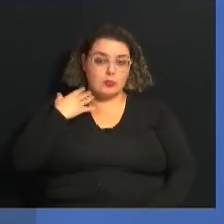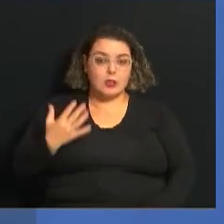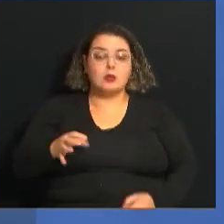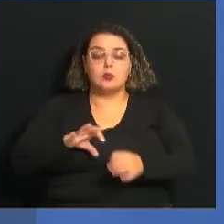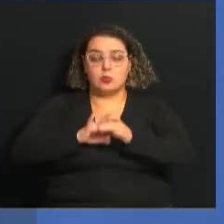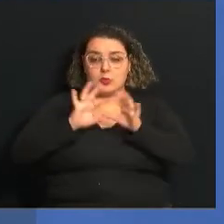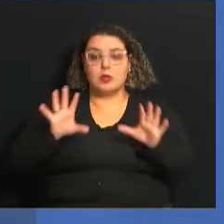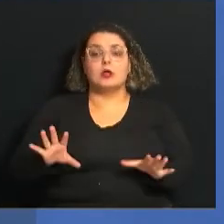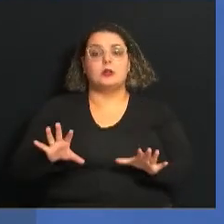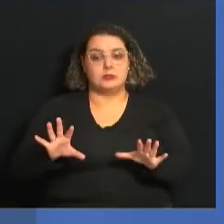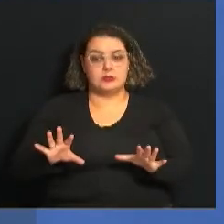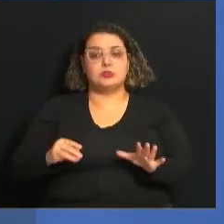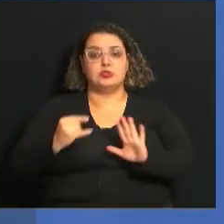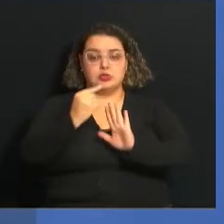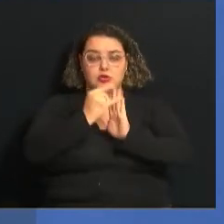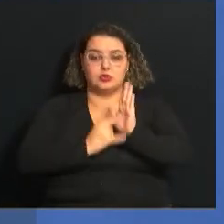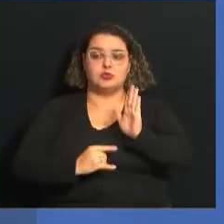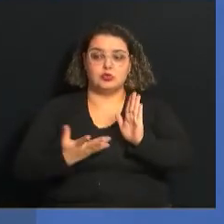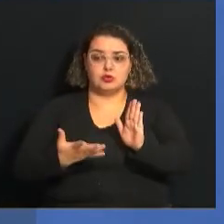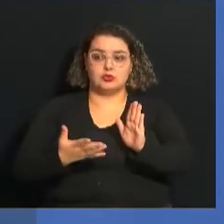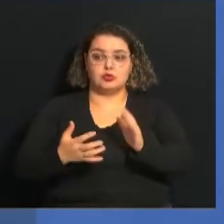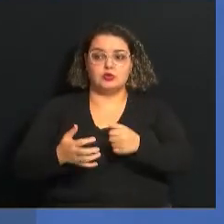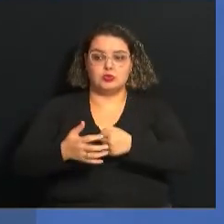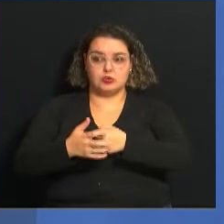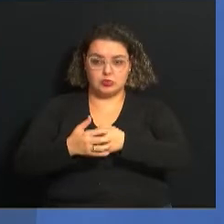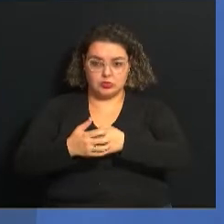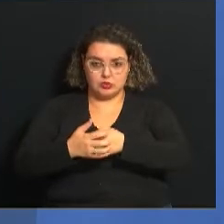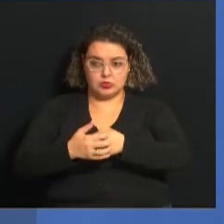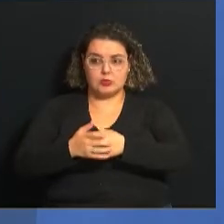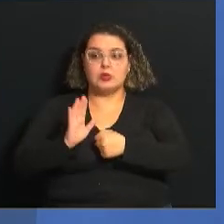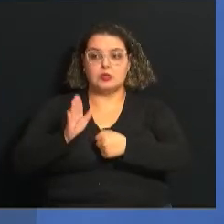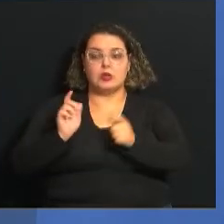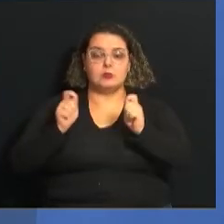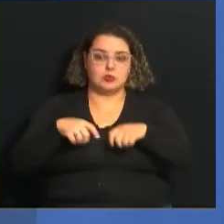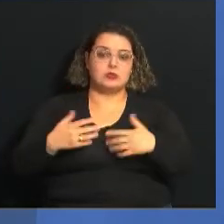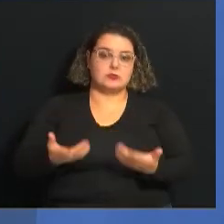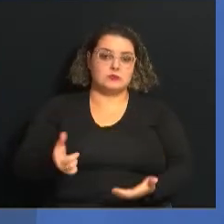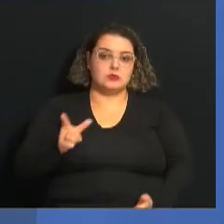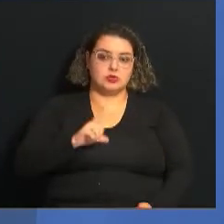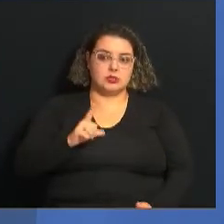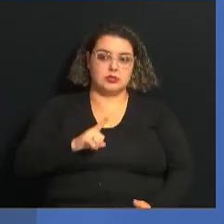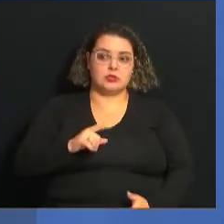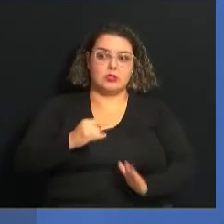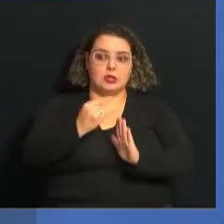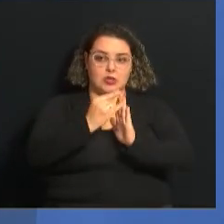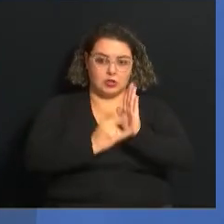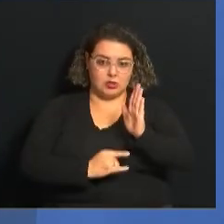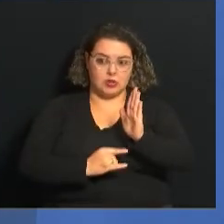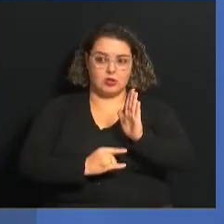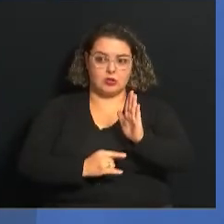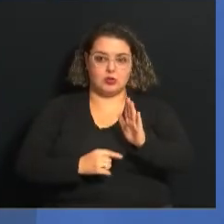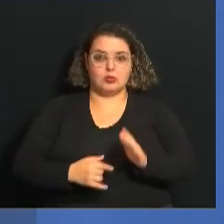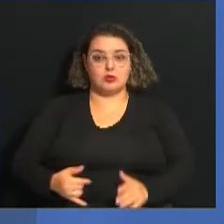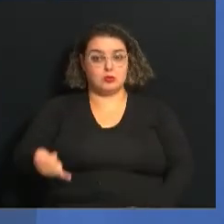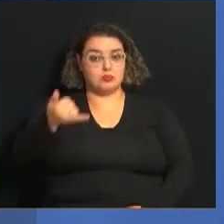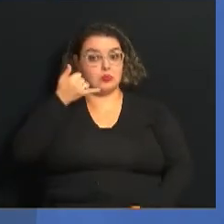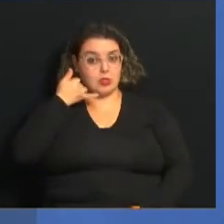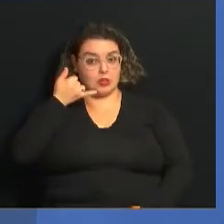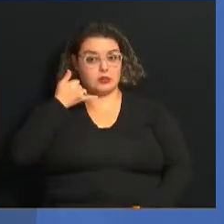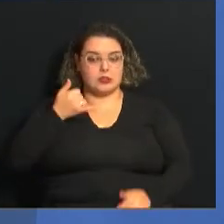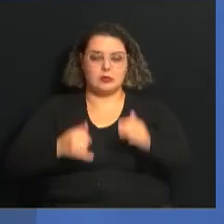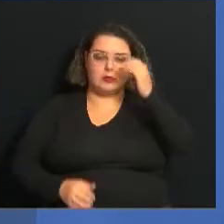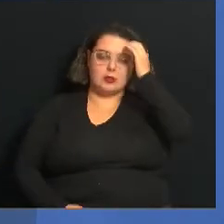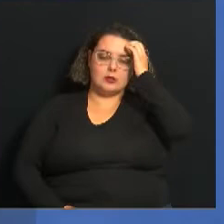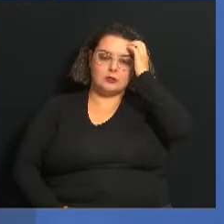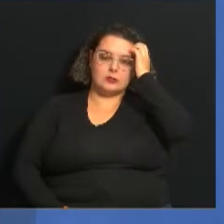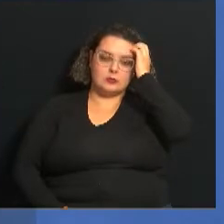o documento em versão digital, que já é possível você ter aí o seu documento na tela do seu celular. Para